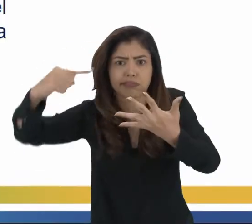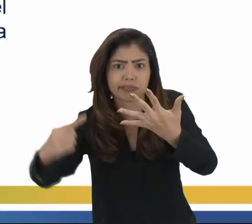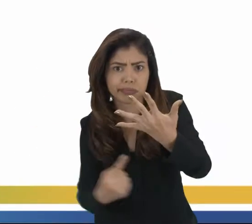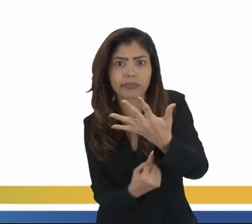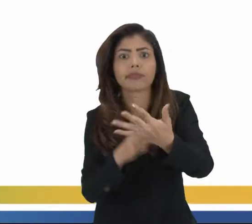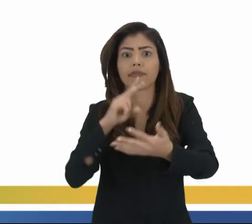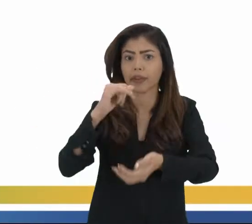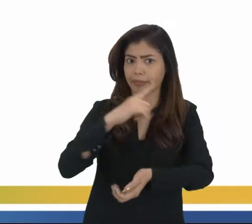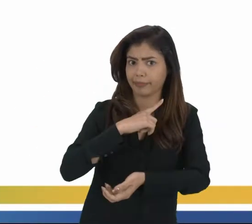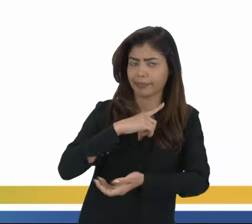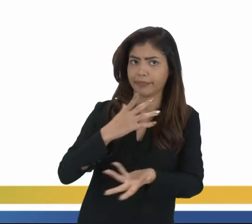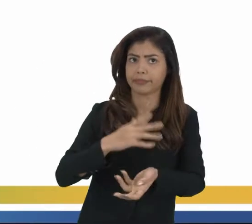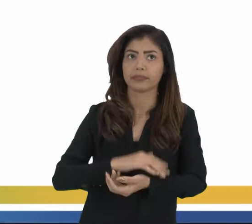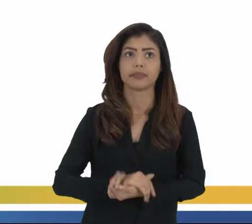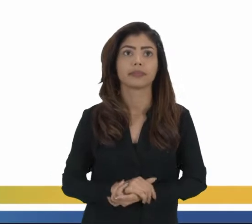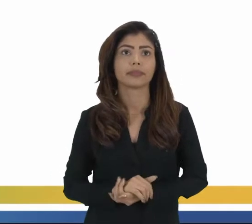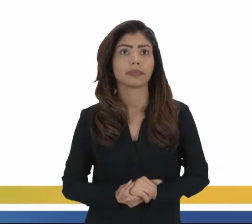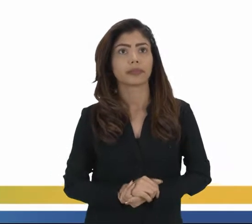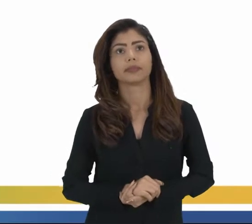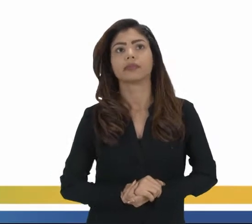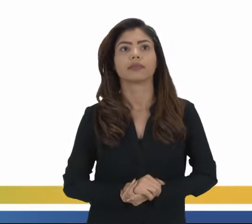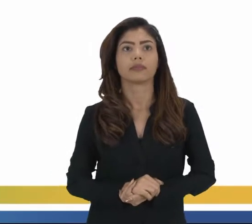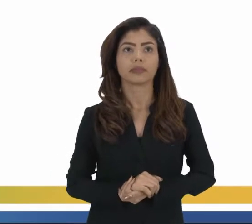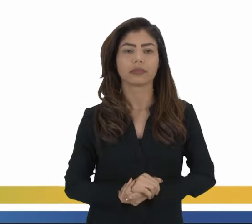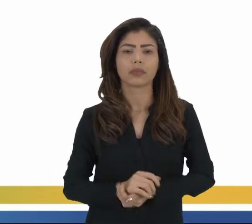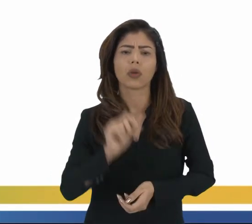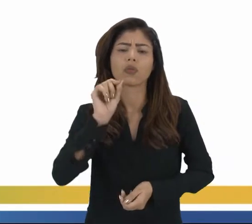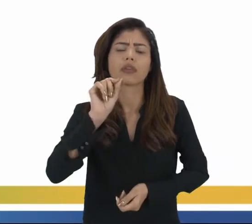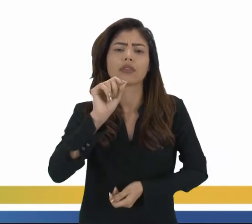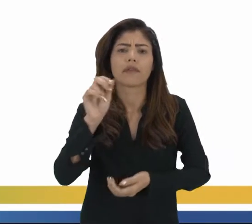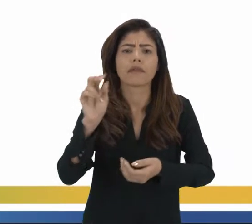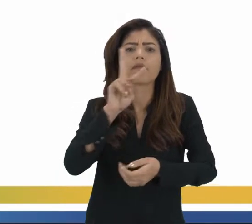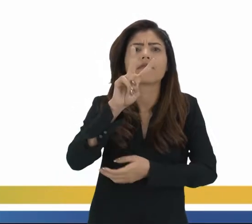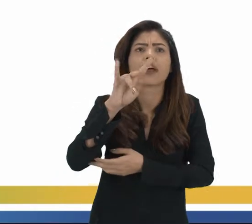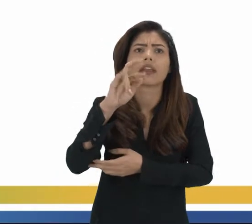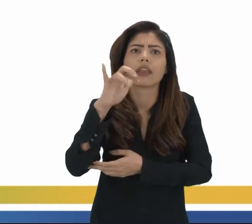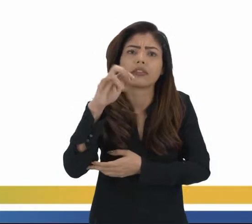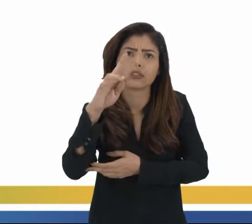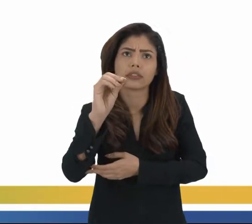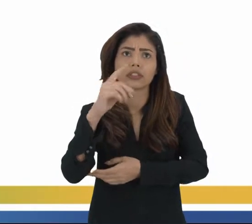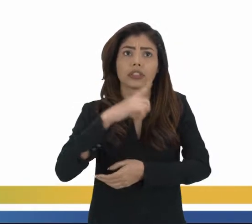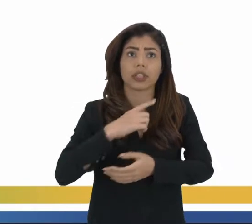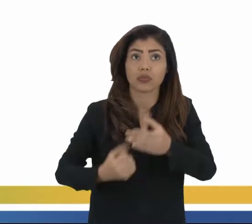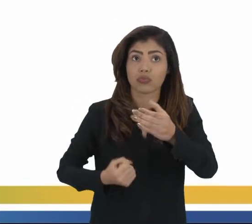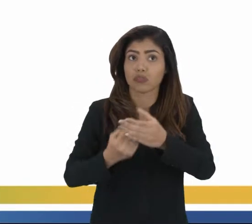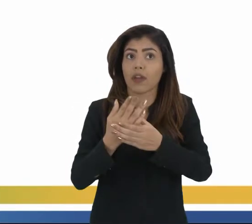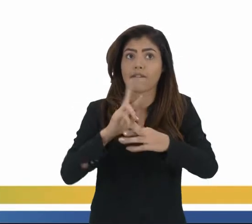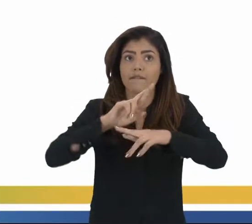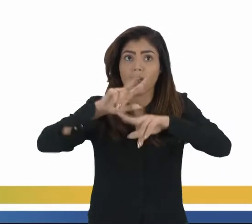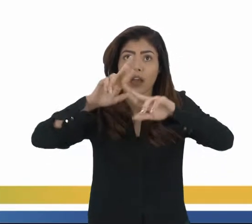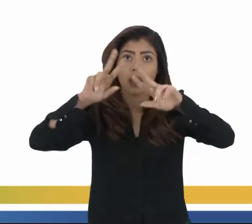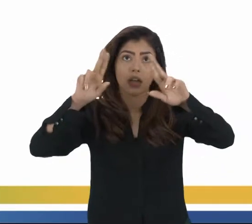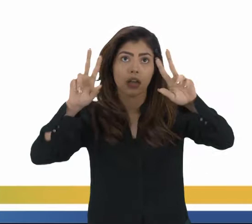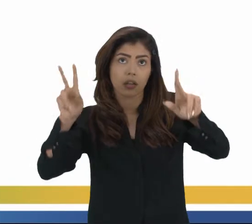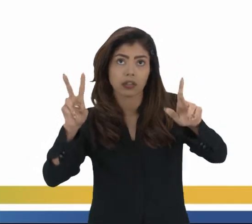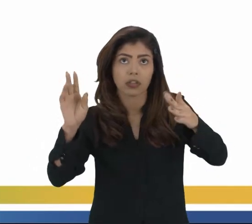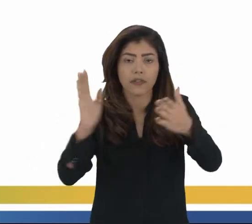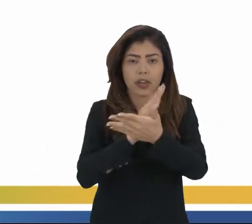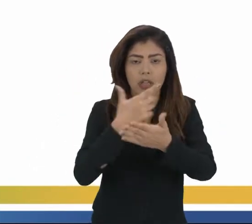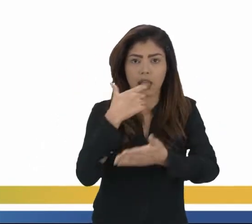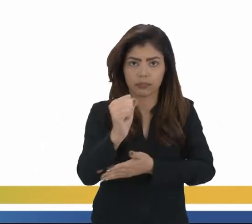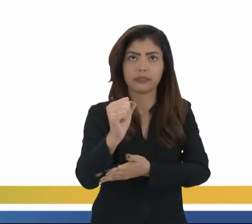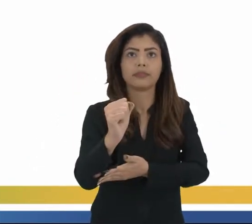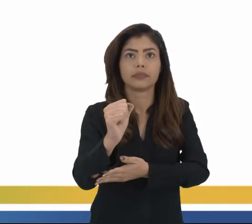existir. Bom, que são variantes? Existem distintos tipos de variação